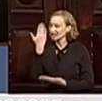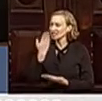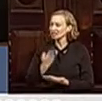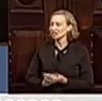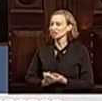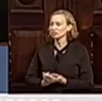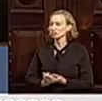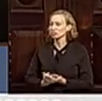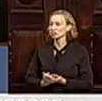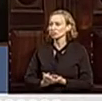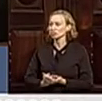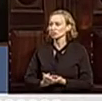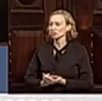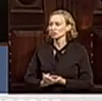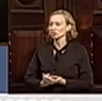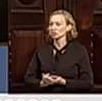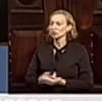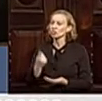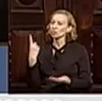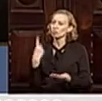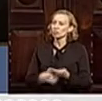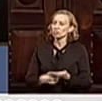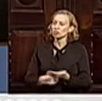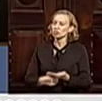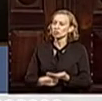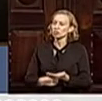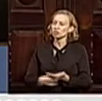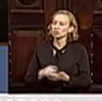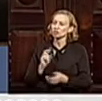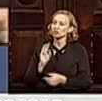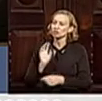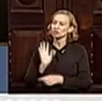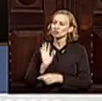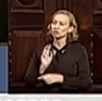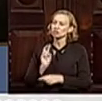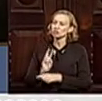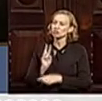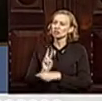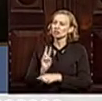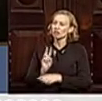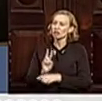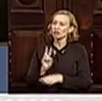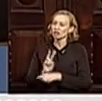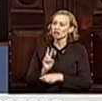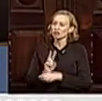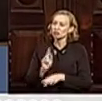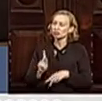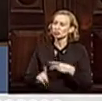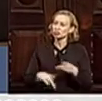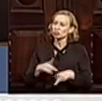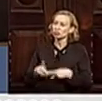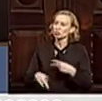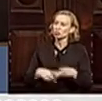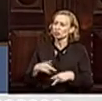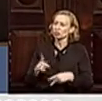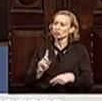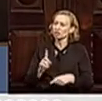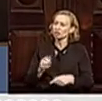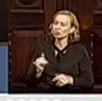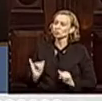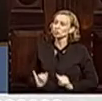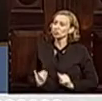nisso assumir o compromisso de cuidar bem dessa geração para que essa esperança não sucumba perante